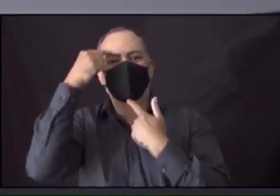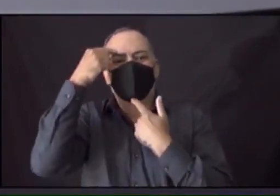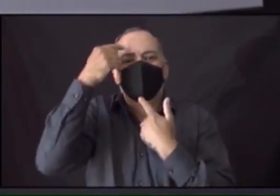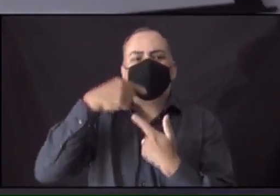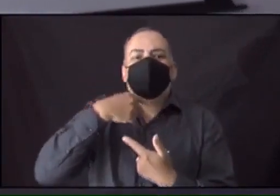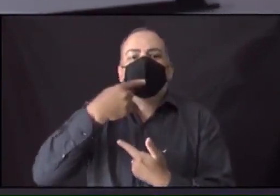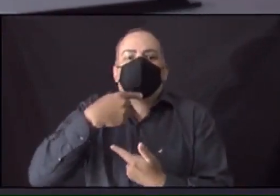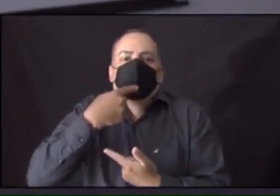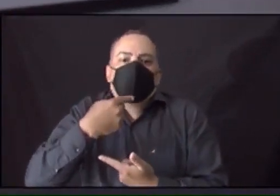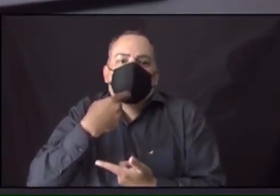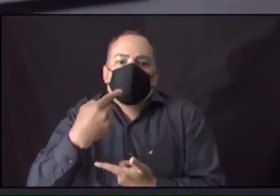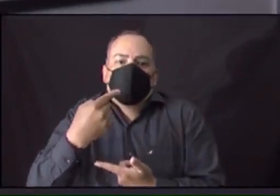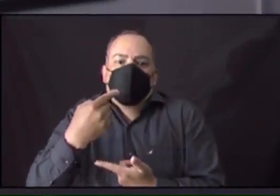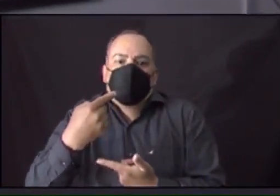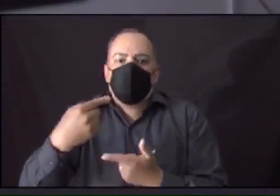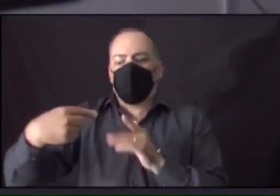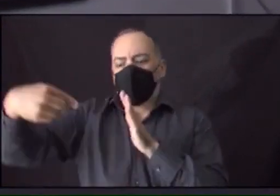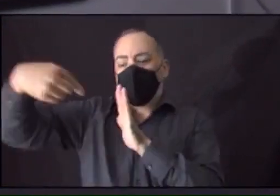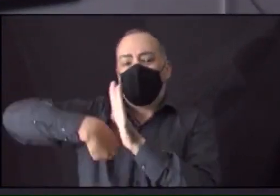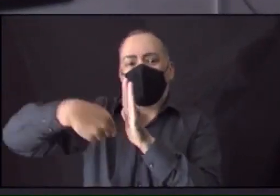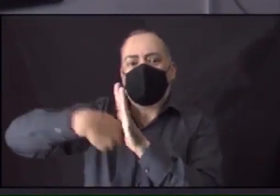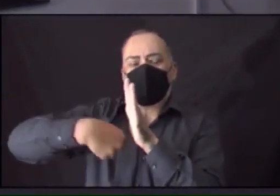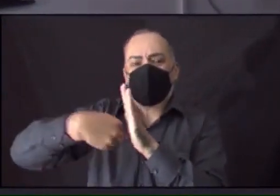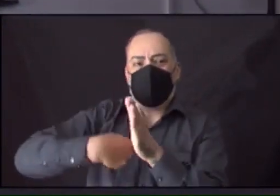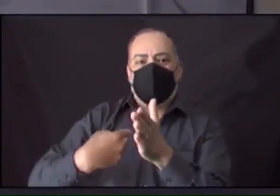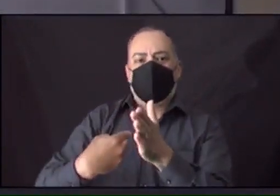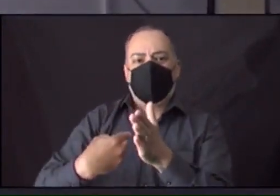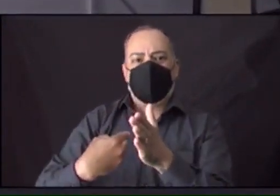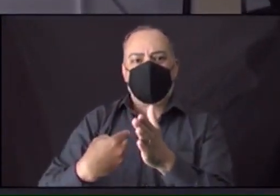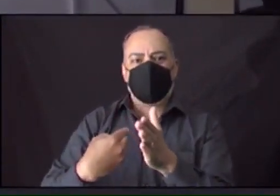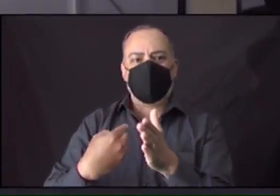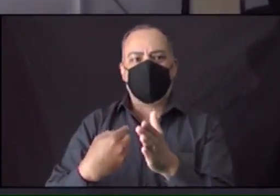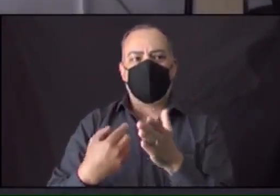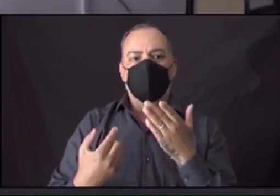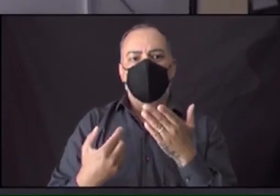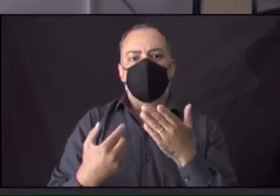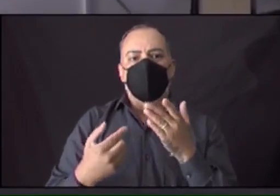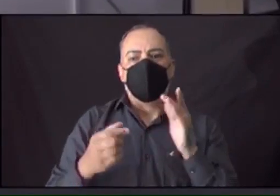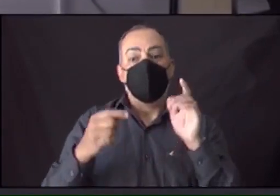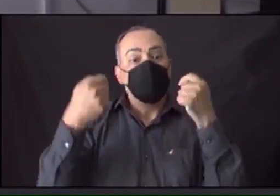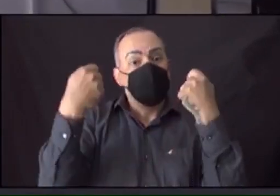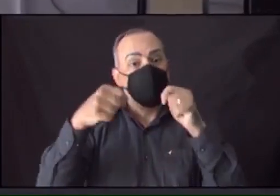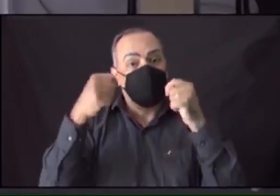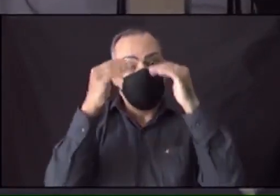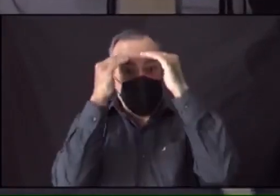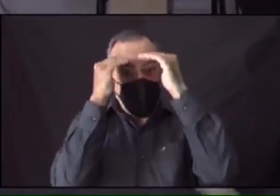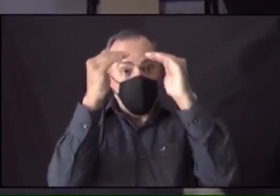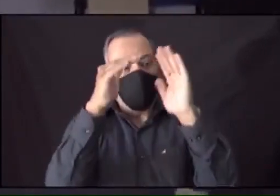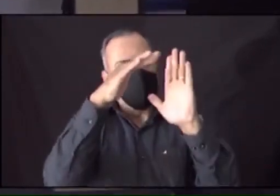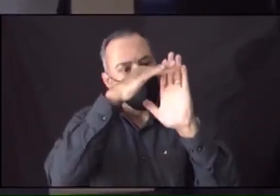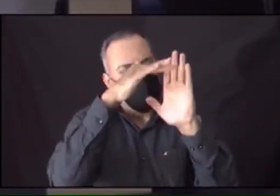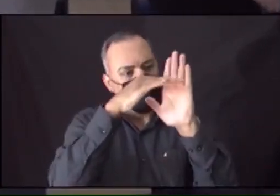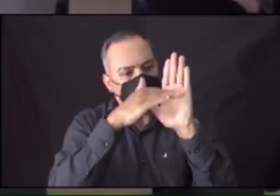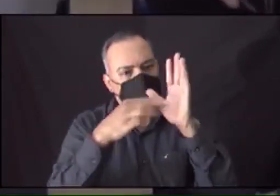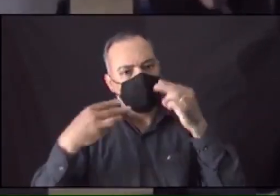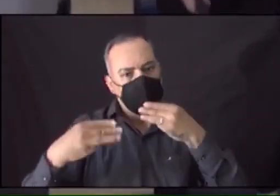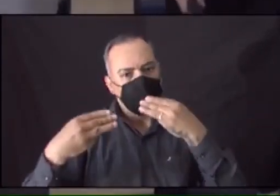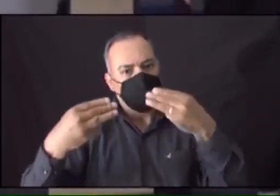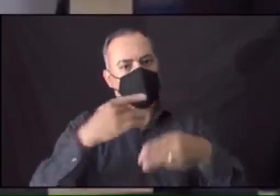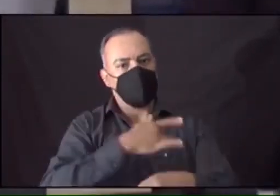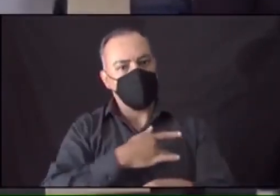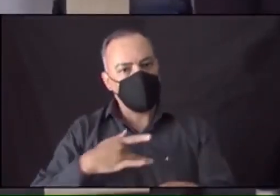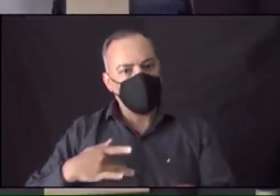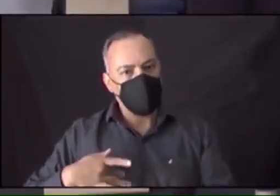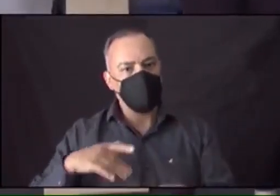muito criticados quando libera um velório, seguindo os protocolos do Ministério da Saúde, seguindo os protocolos da